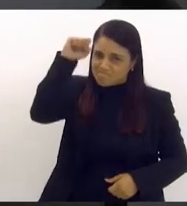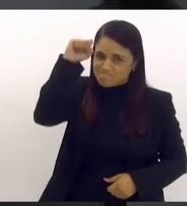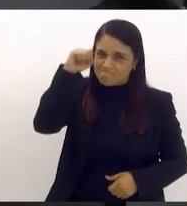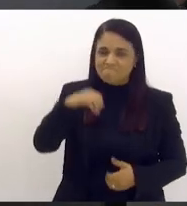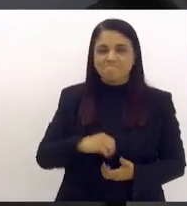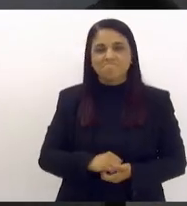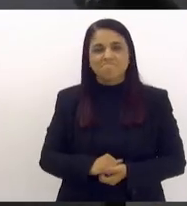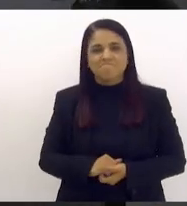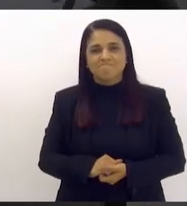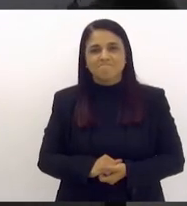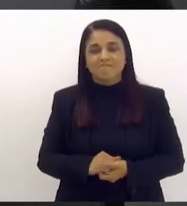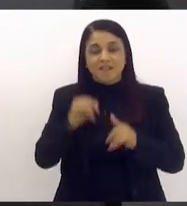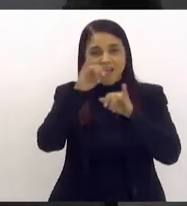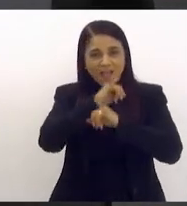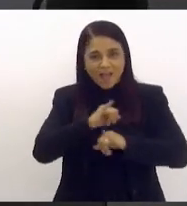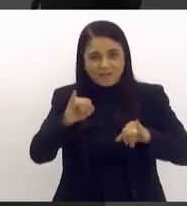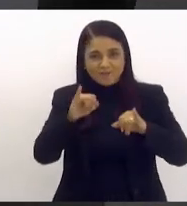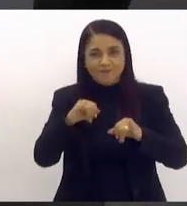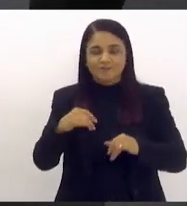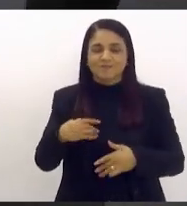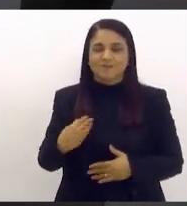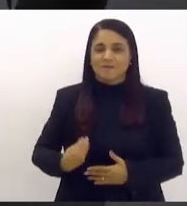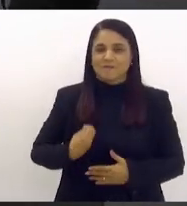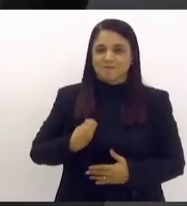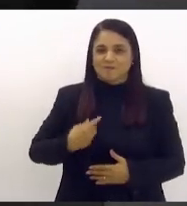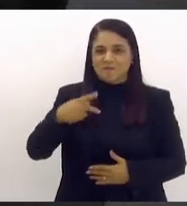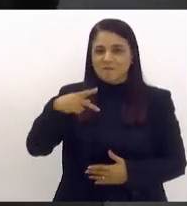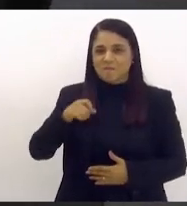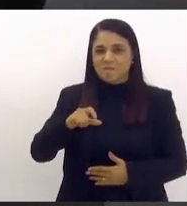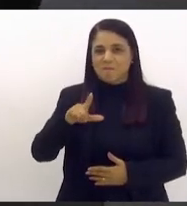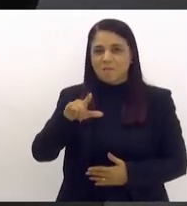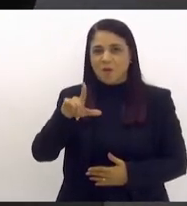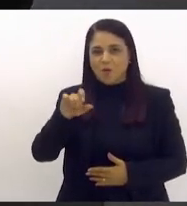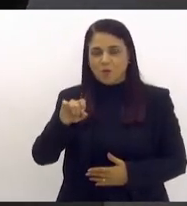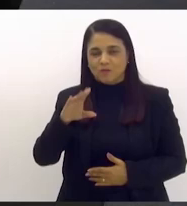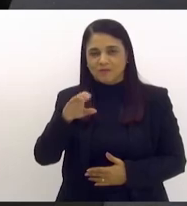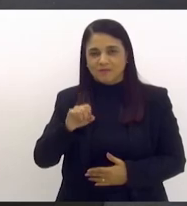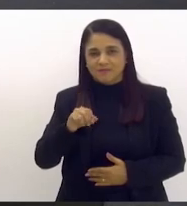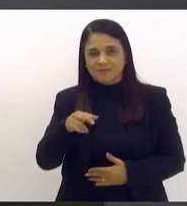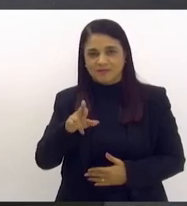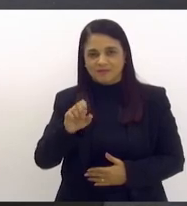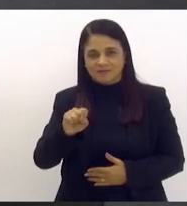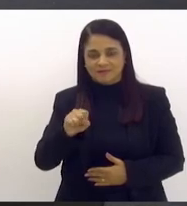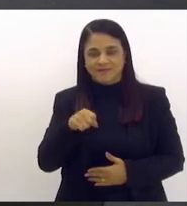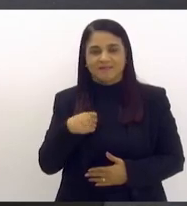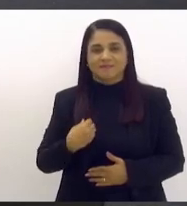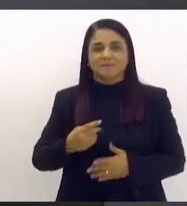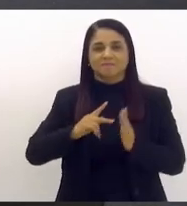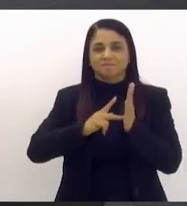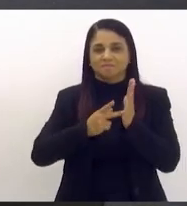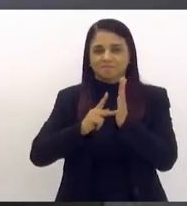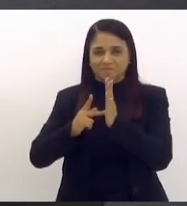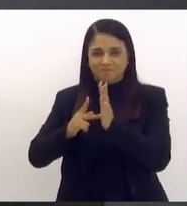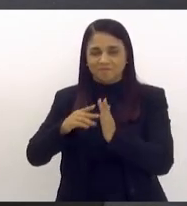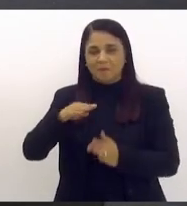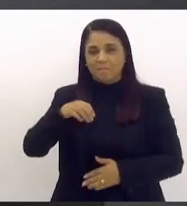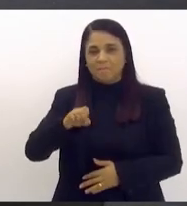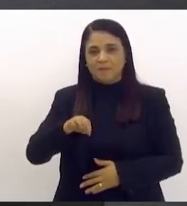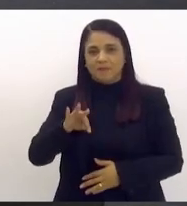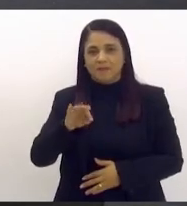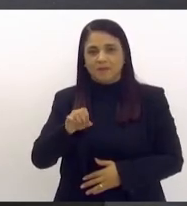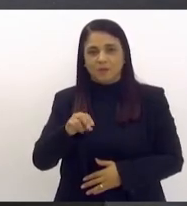caminhada anunciar a presença do Senhor Paulo César Quintanilha presidente do sindicatos metalúrgicos de Itaboraí o senhor mitan